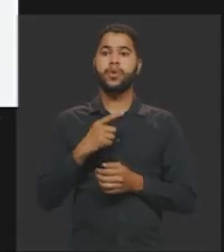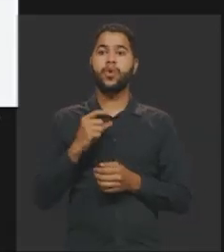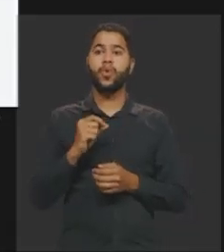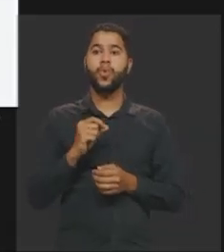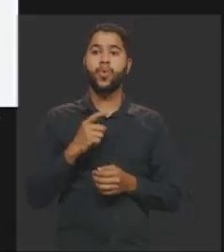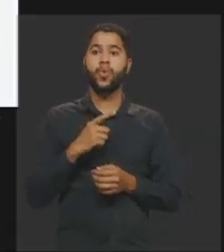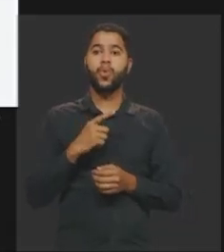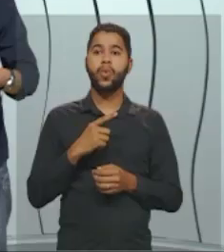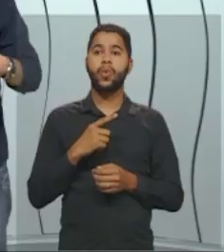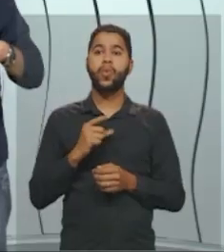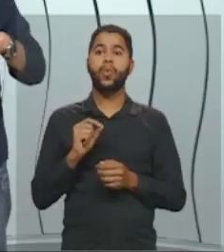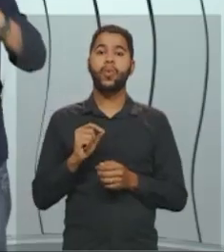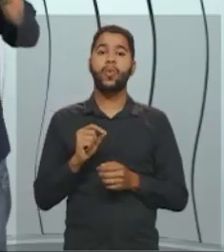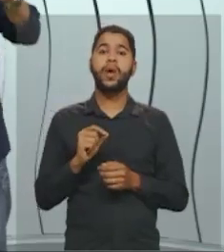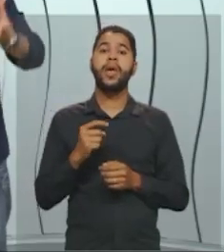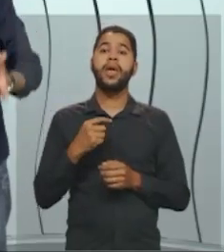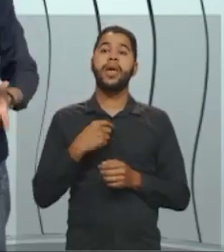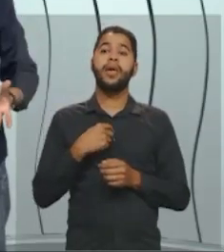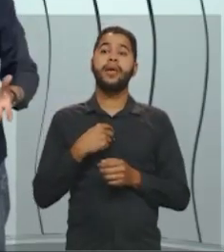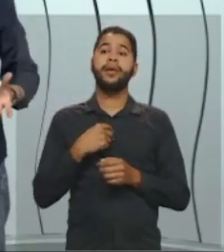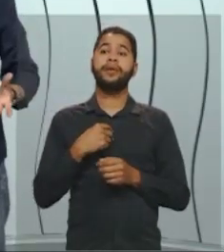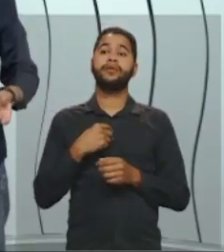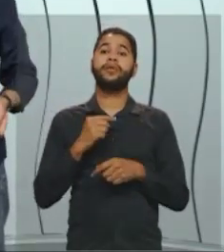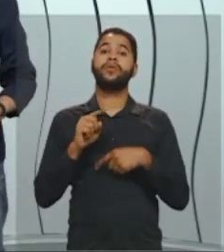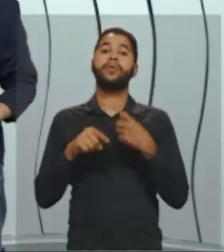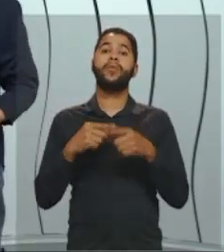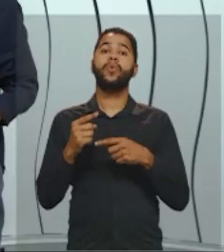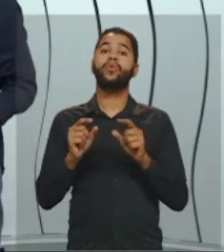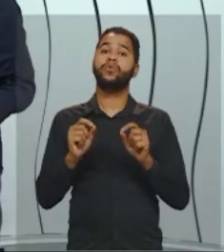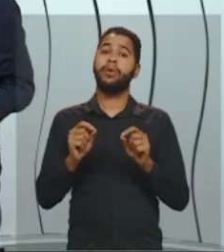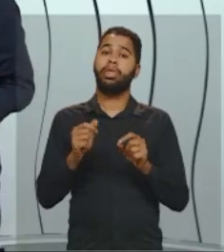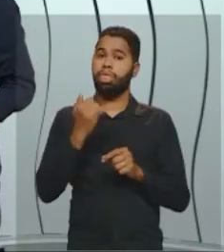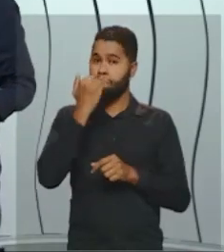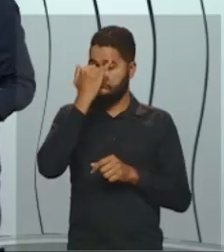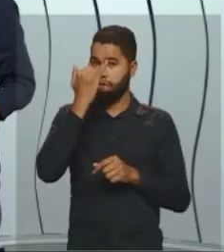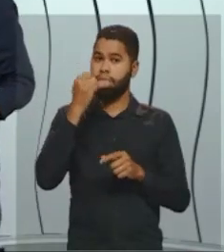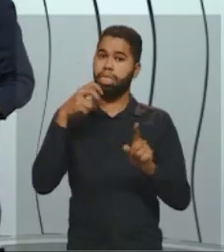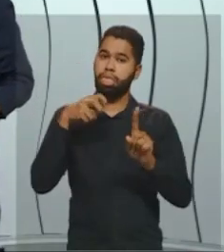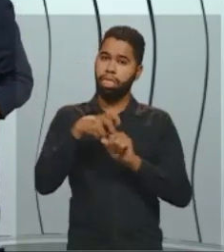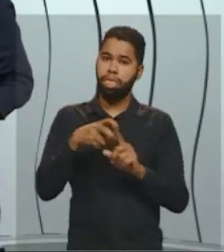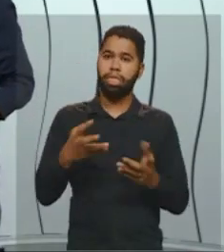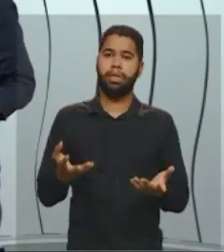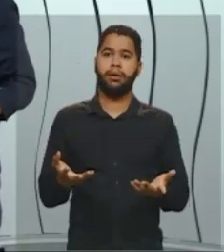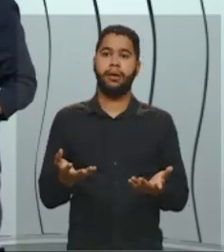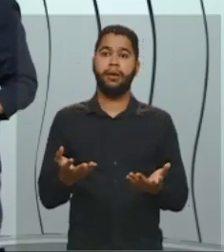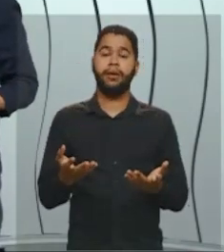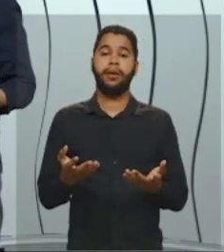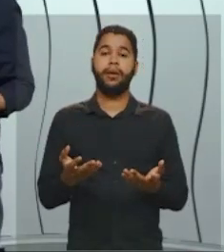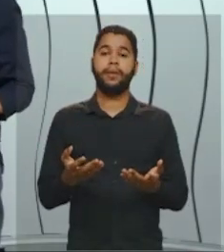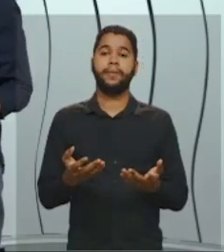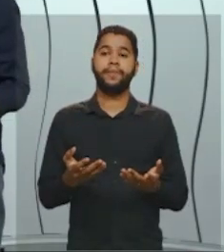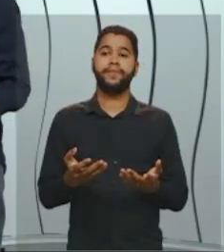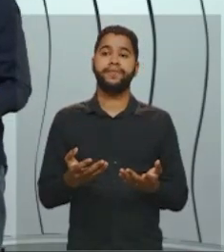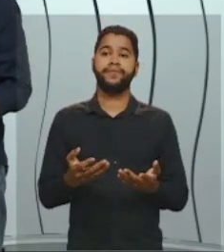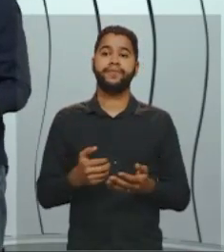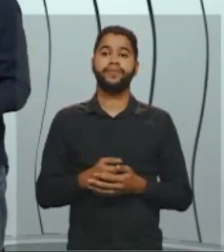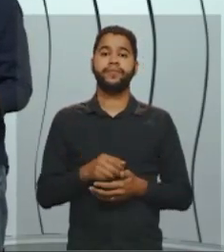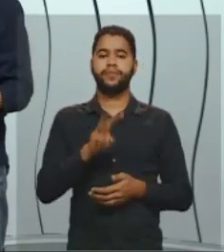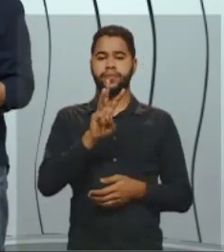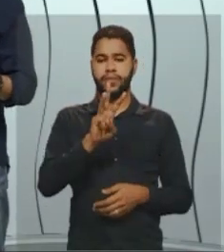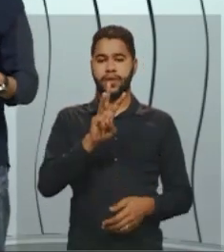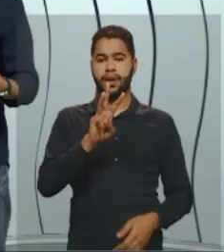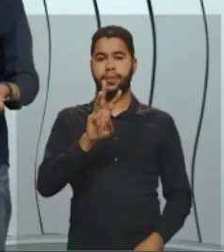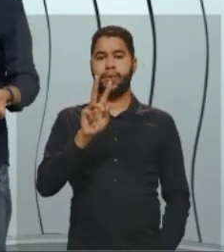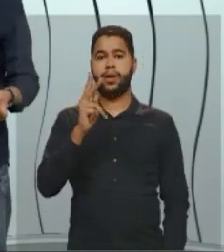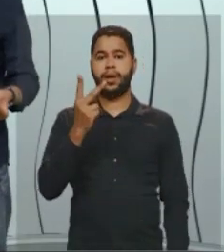in a while. Estarei logo aí. E como a expressão é